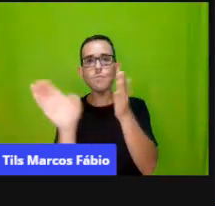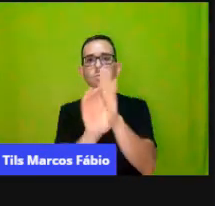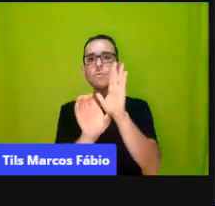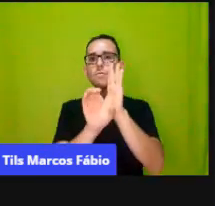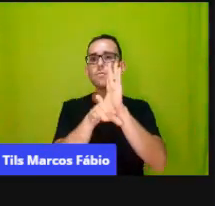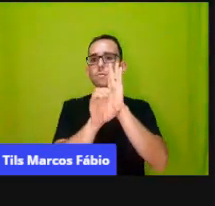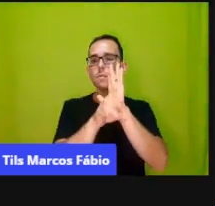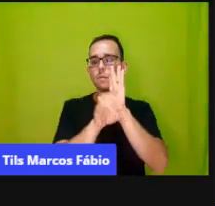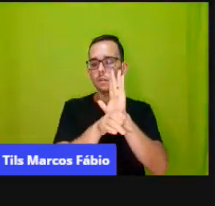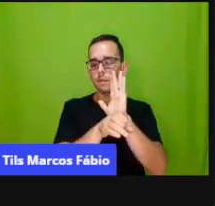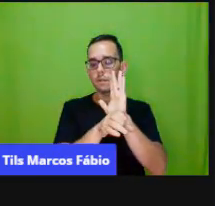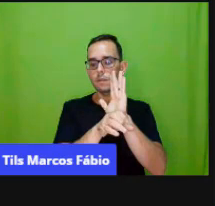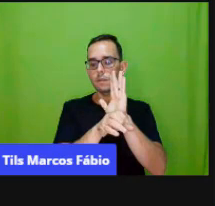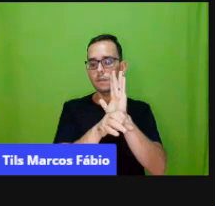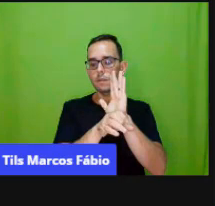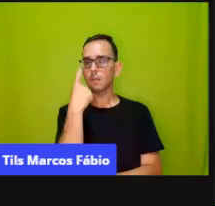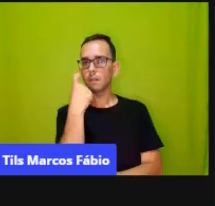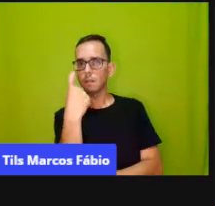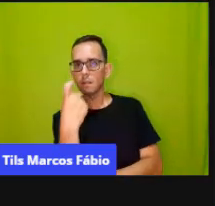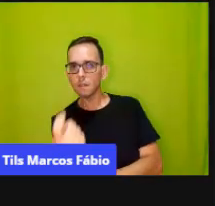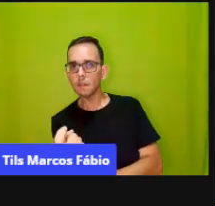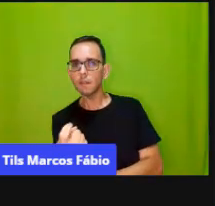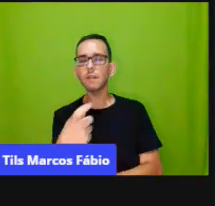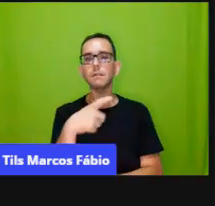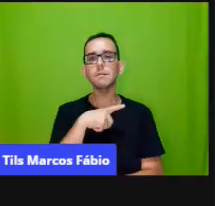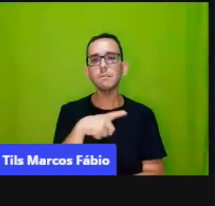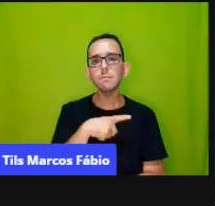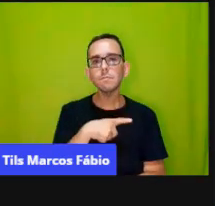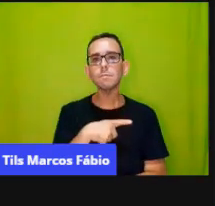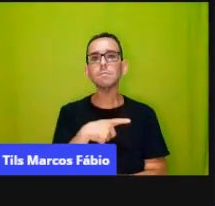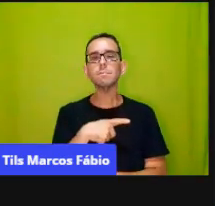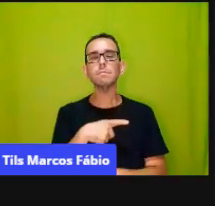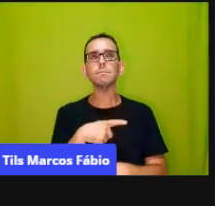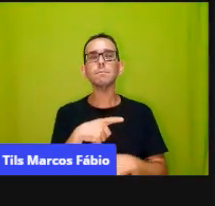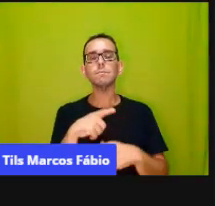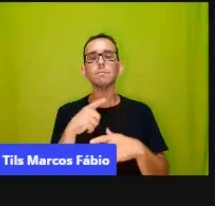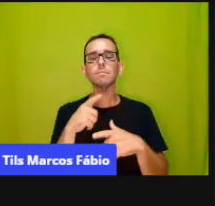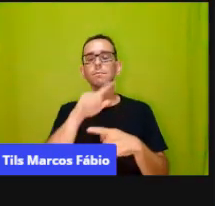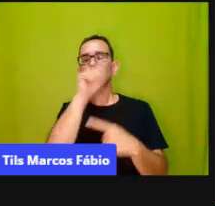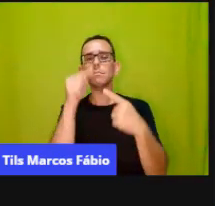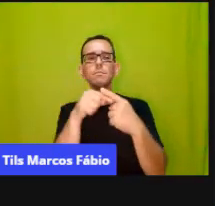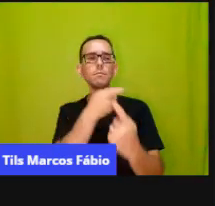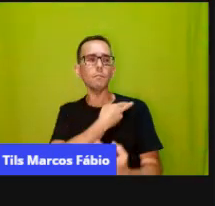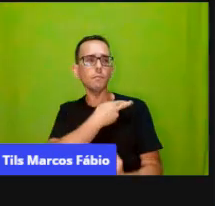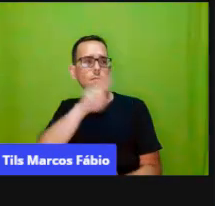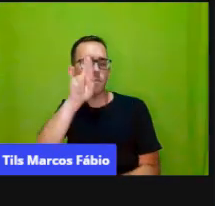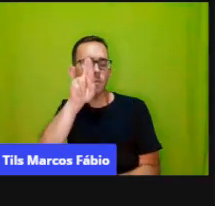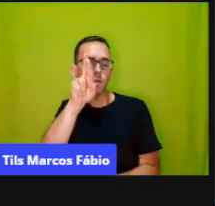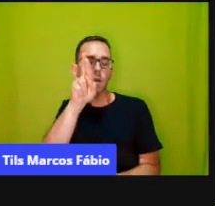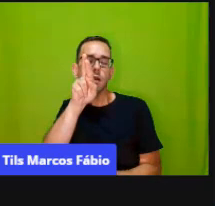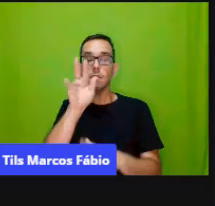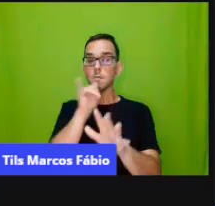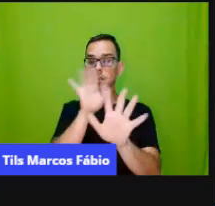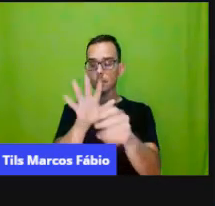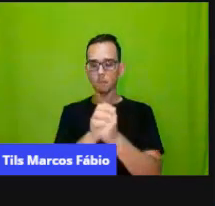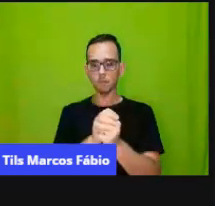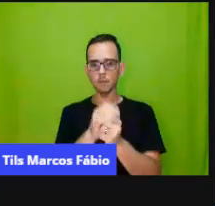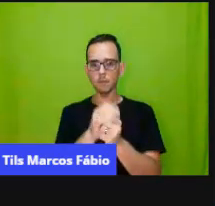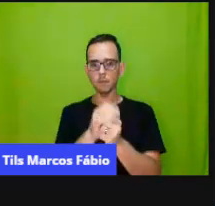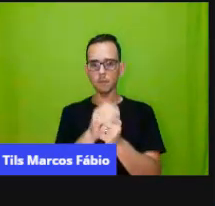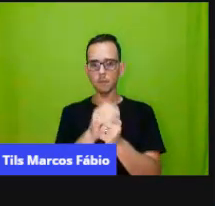porque havia-se uma mistura com a questão da religiosidade, então, se os animais não tinham alma, eles não eram capazes de